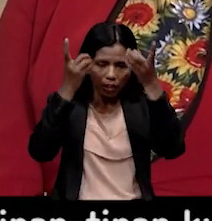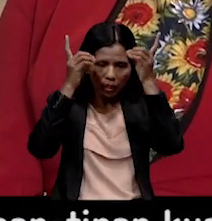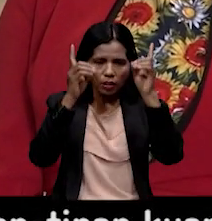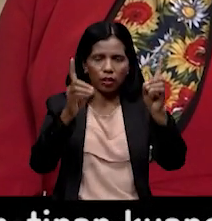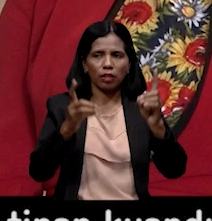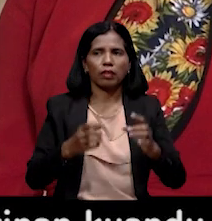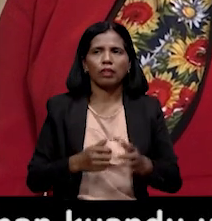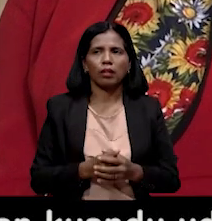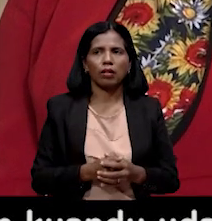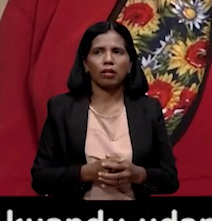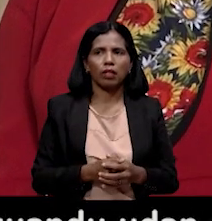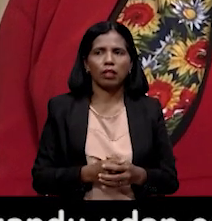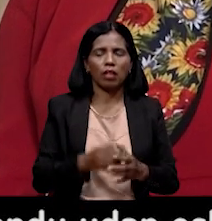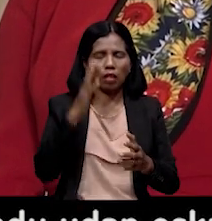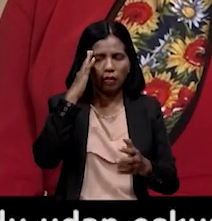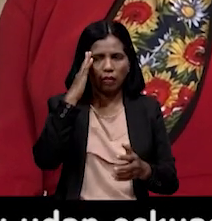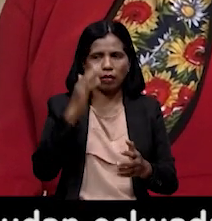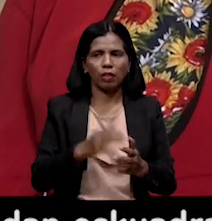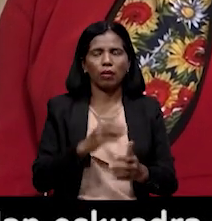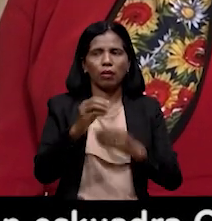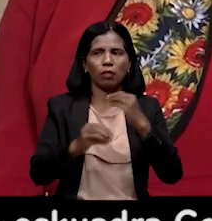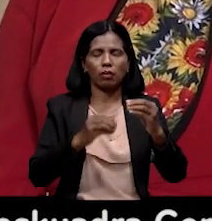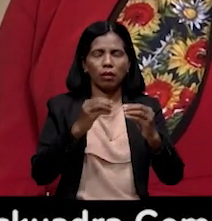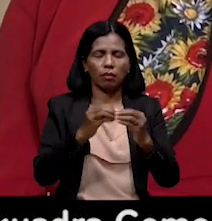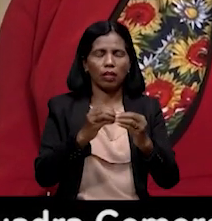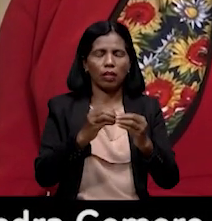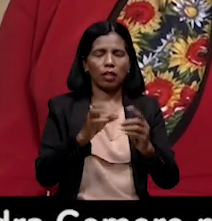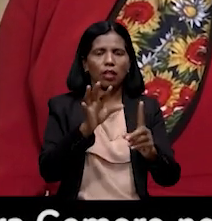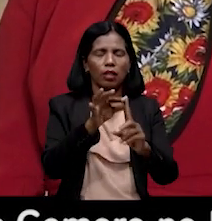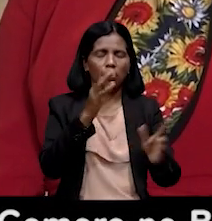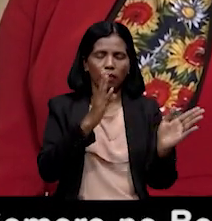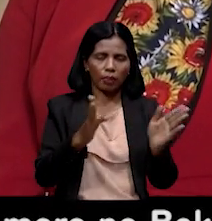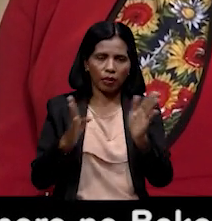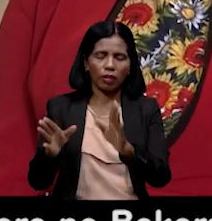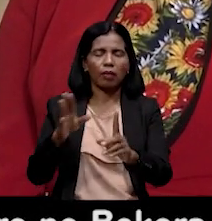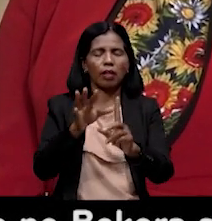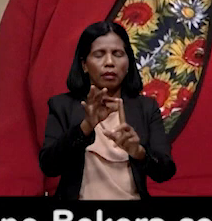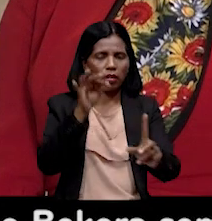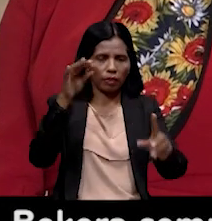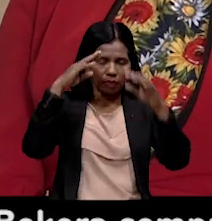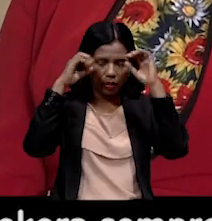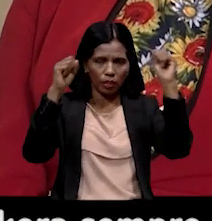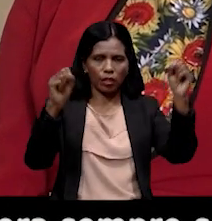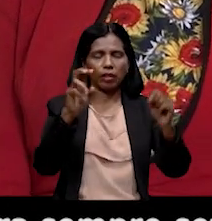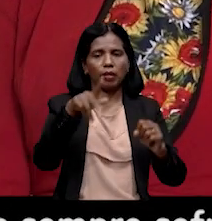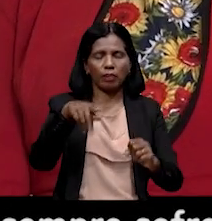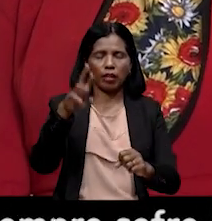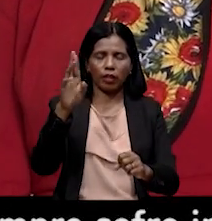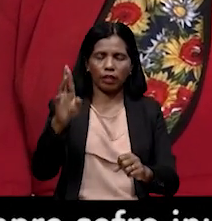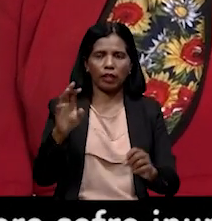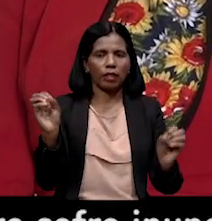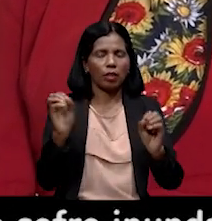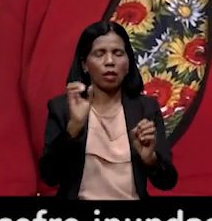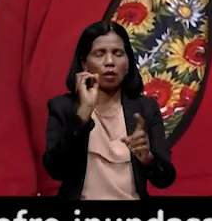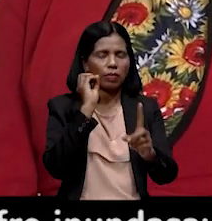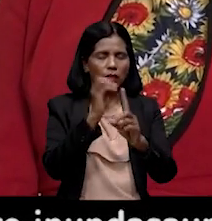nia Hanwen. Sobre eleição, preparação para eleição Presidente da República Irene. PURD lai obsessão sirap. Sem